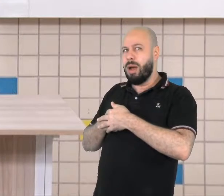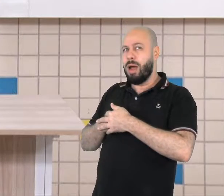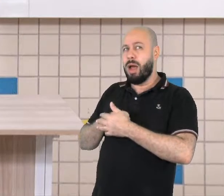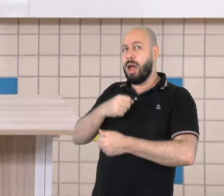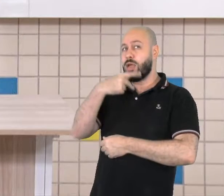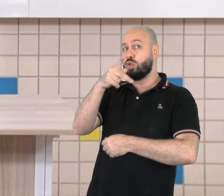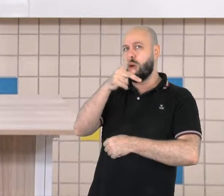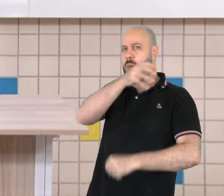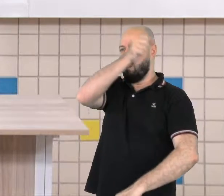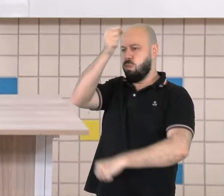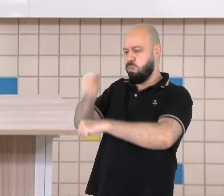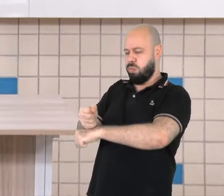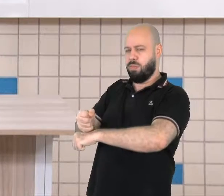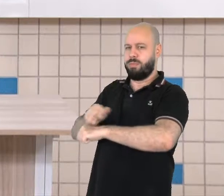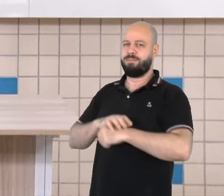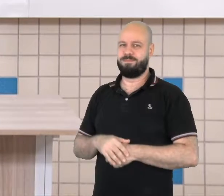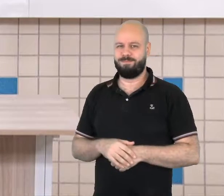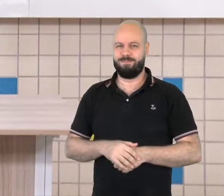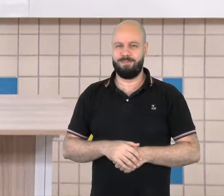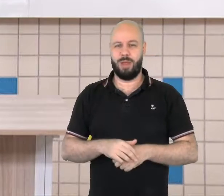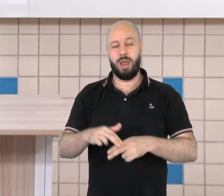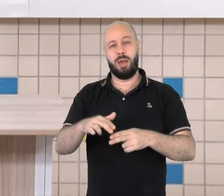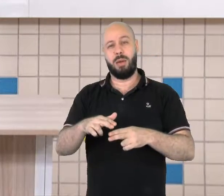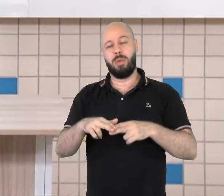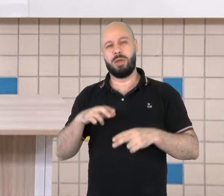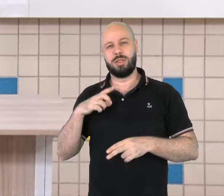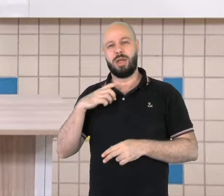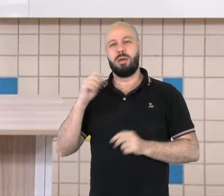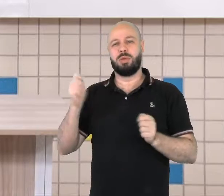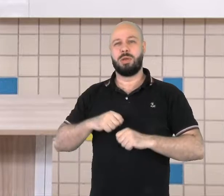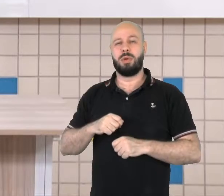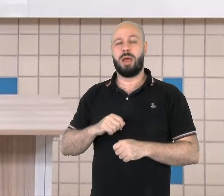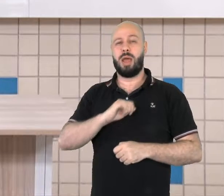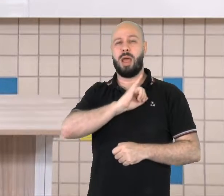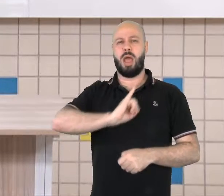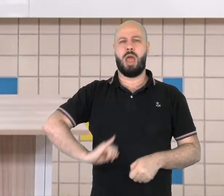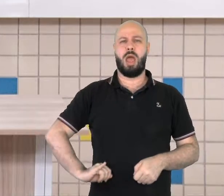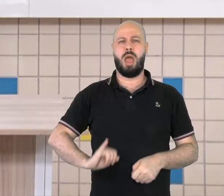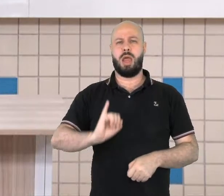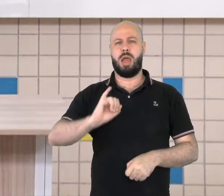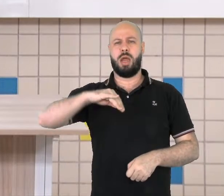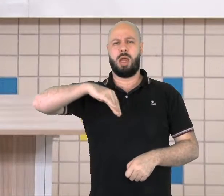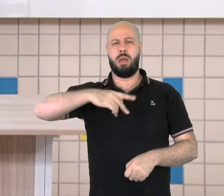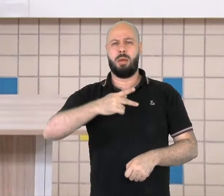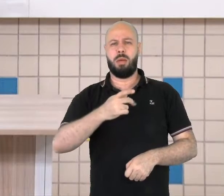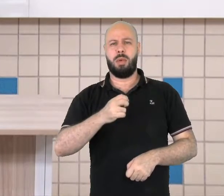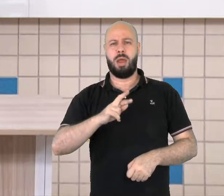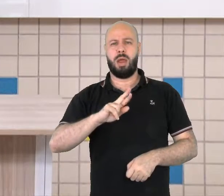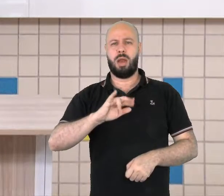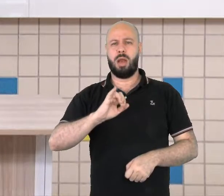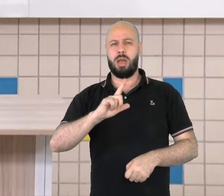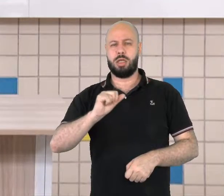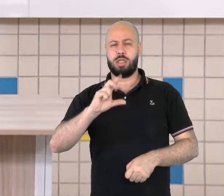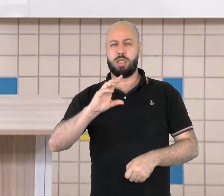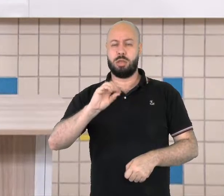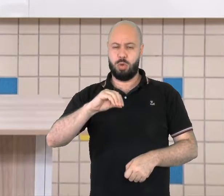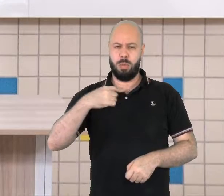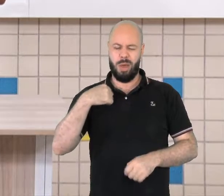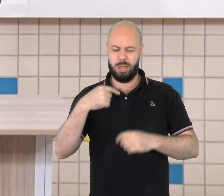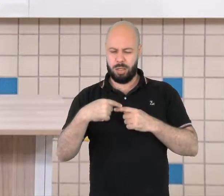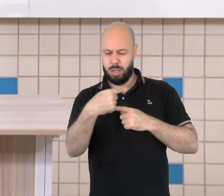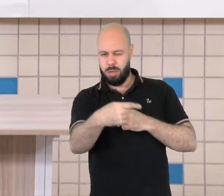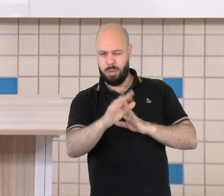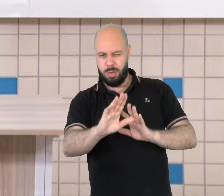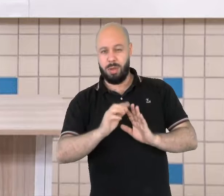cultura. Aí a gente já também pode começar a falar em imperialismo. Só que o processo de imperialismo ele vem muito depois. A gente ainda está